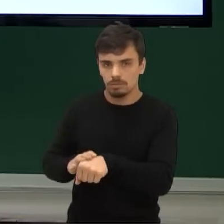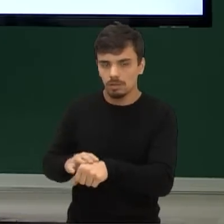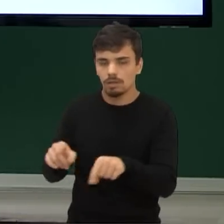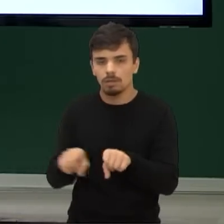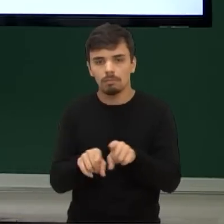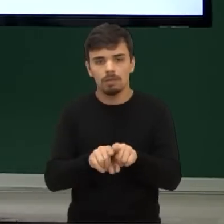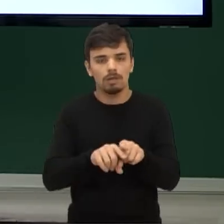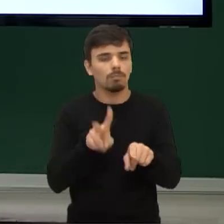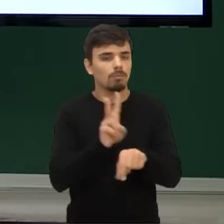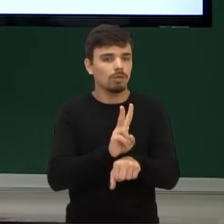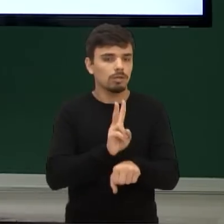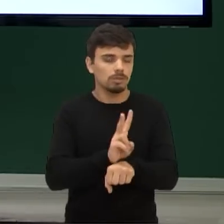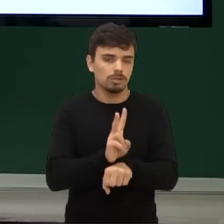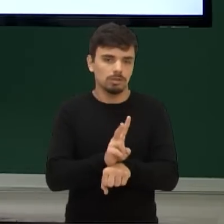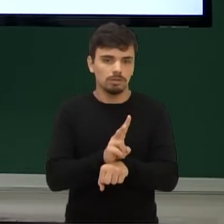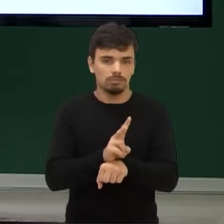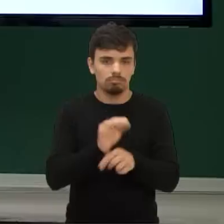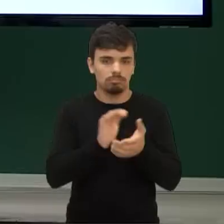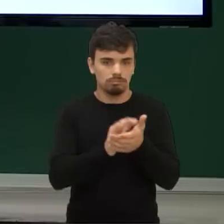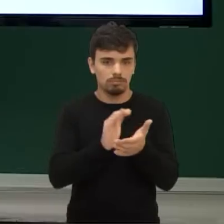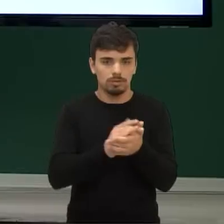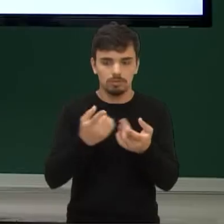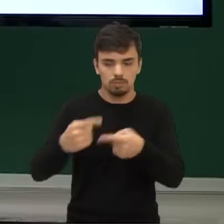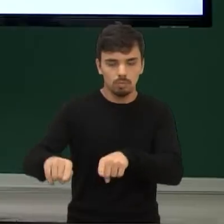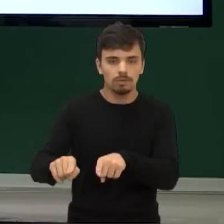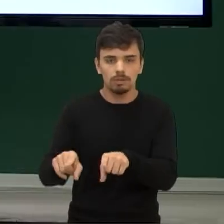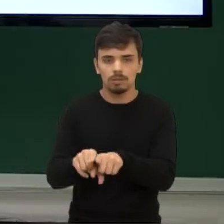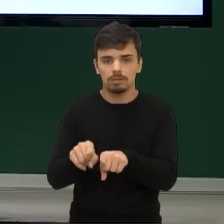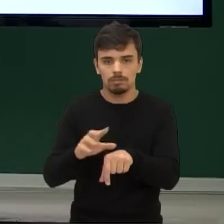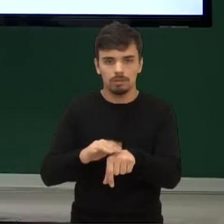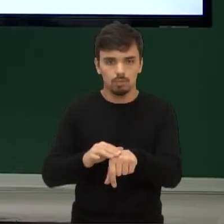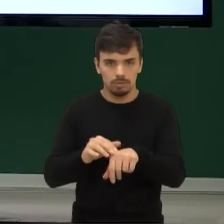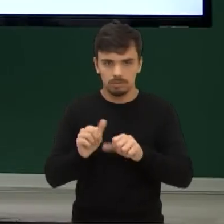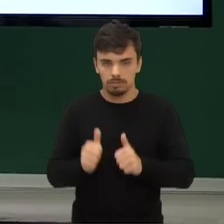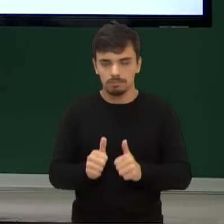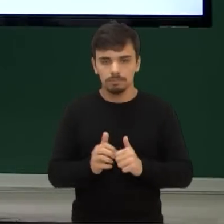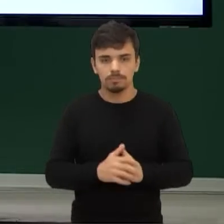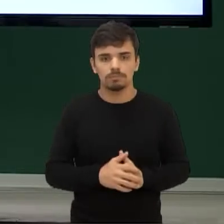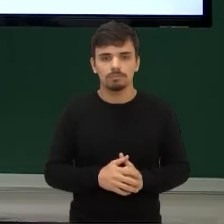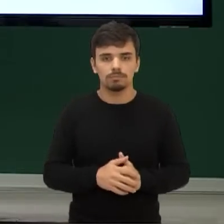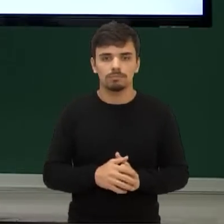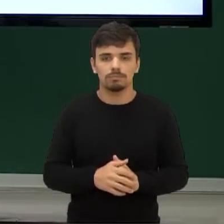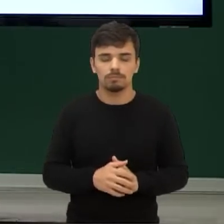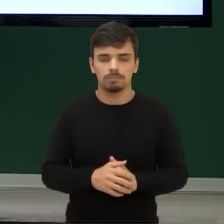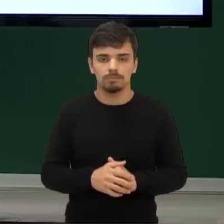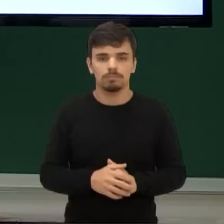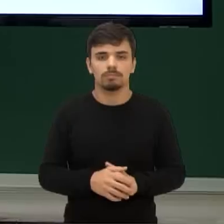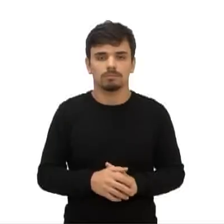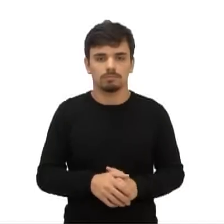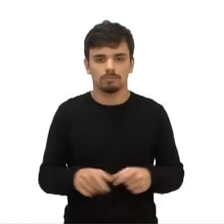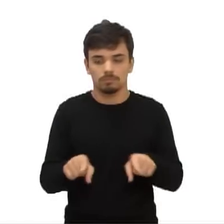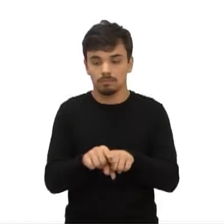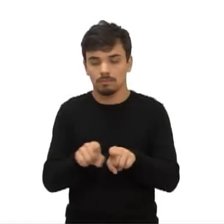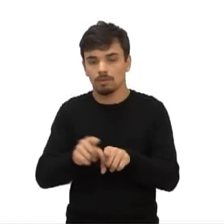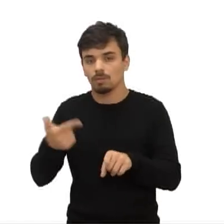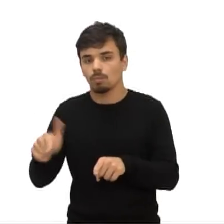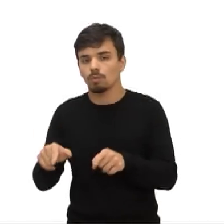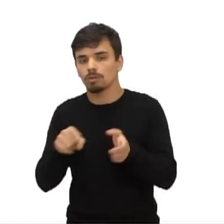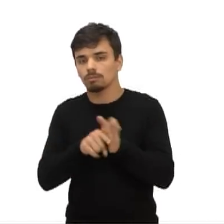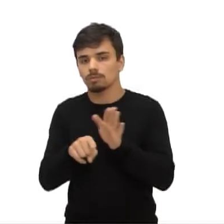vão proteger o casal contra doenças transmissíveis, ok? E mais uma questãozinha